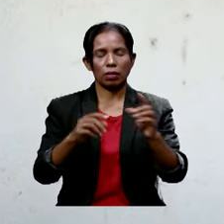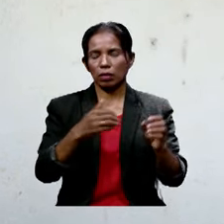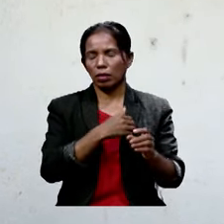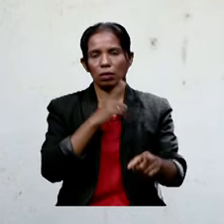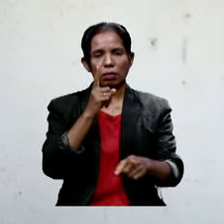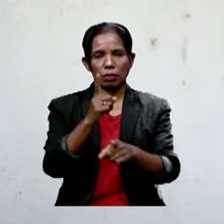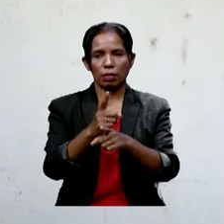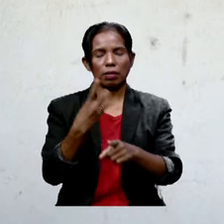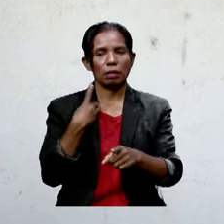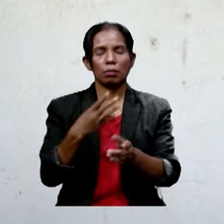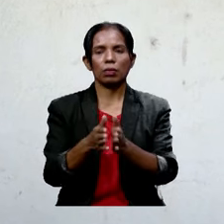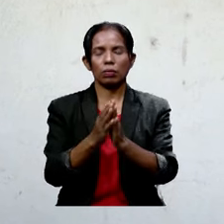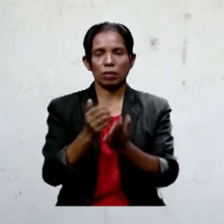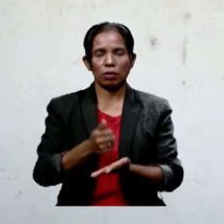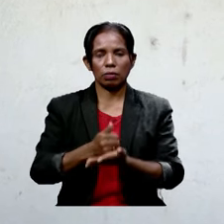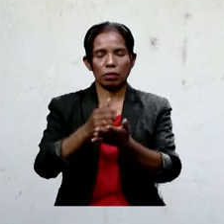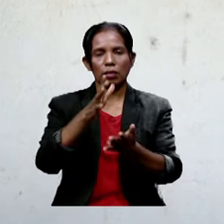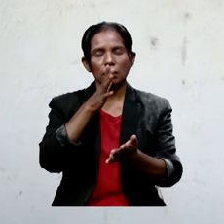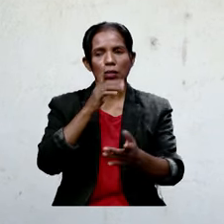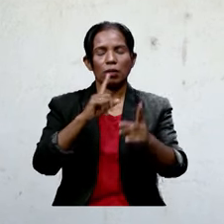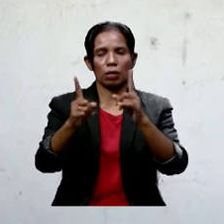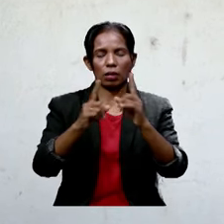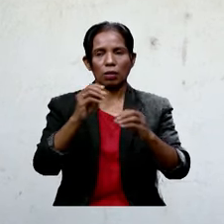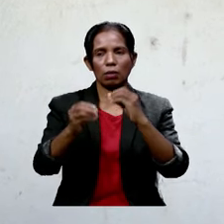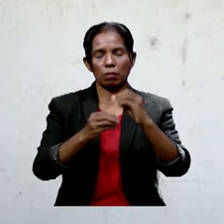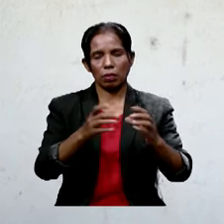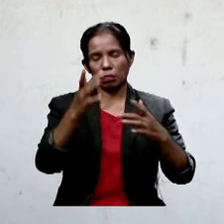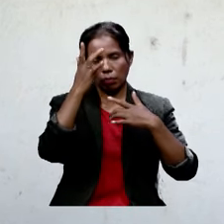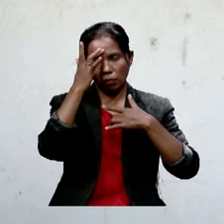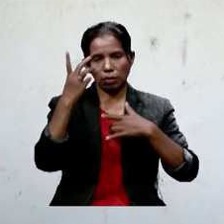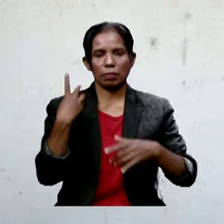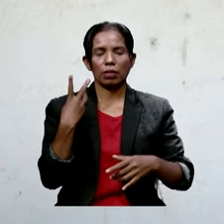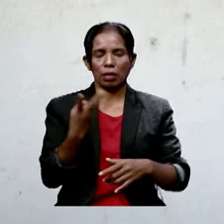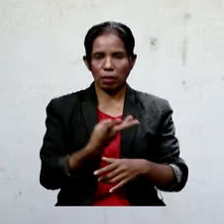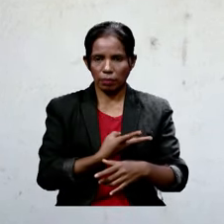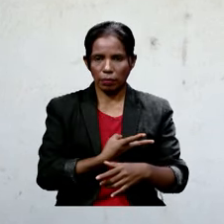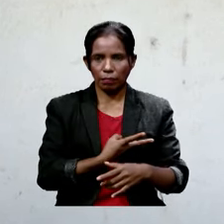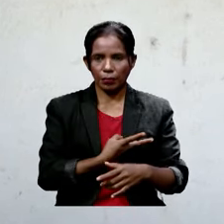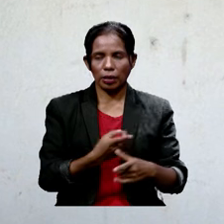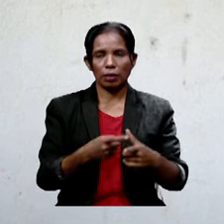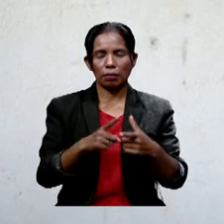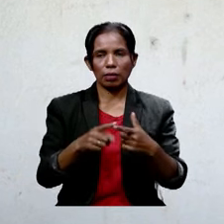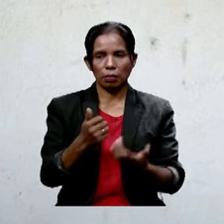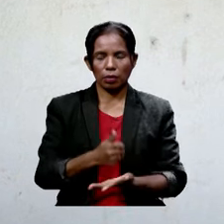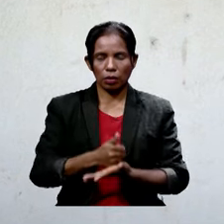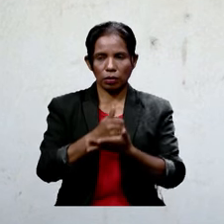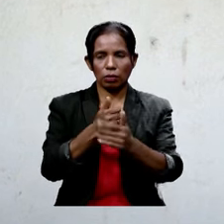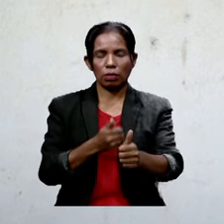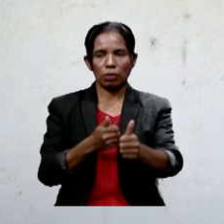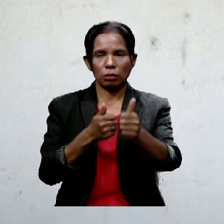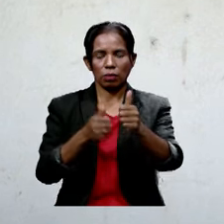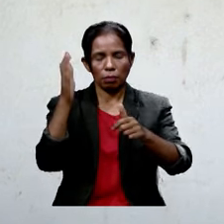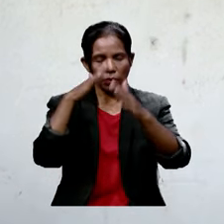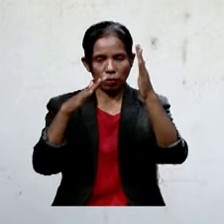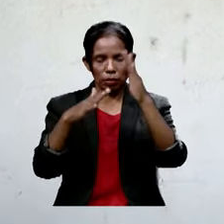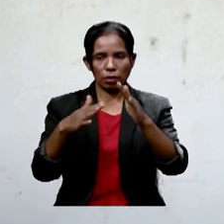então a mim se ajuda nem a mamãe a tu explica ela nem mora se vá depois a mim ao atendimento tu ir nem a problema nem